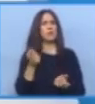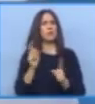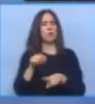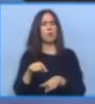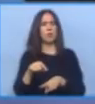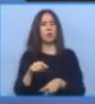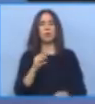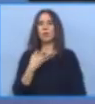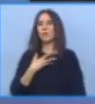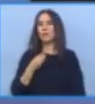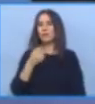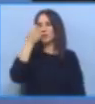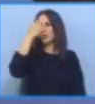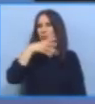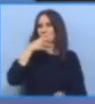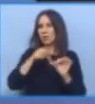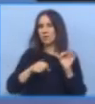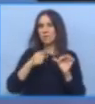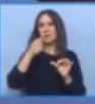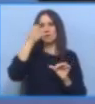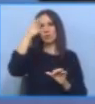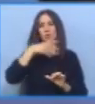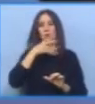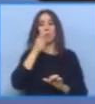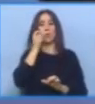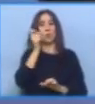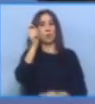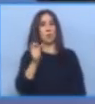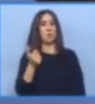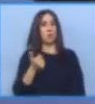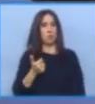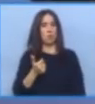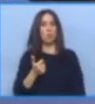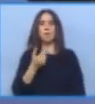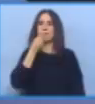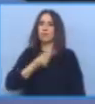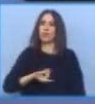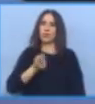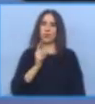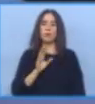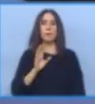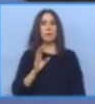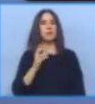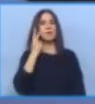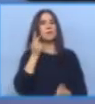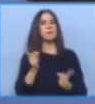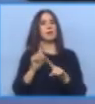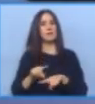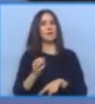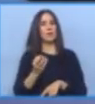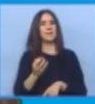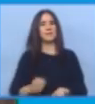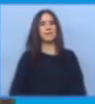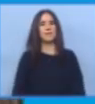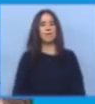Então Pedro conta uma história. Há um homem bom que foi injustiçado, mas que ressuscitou.